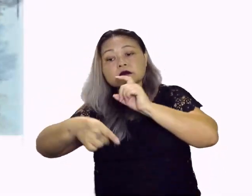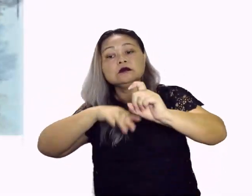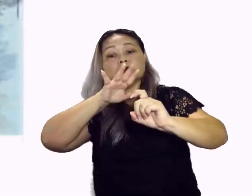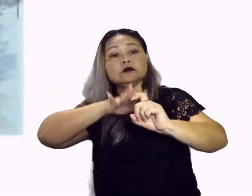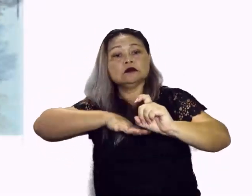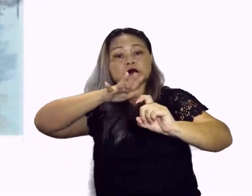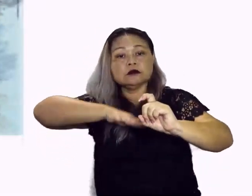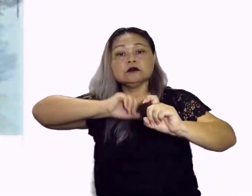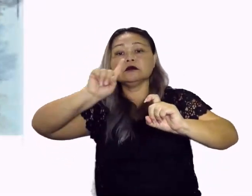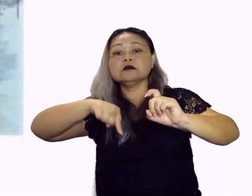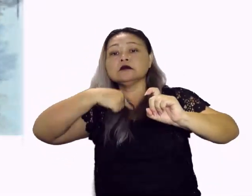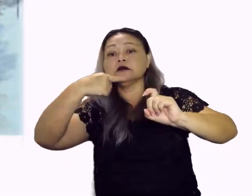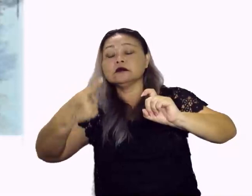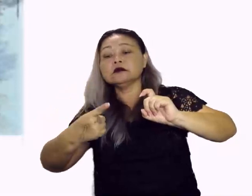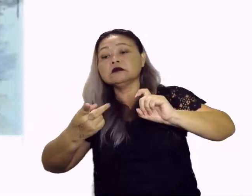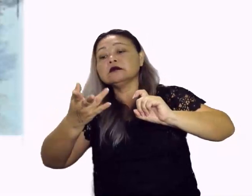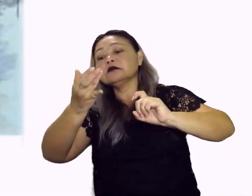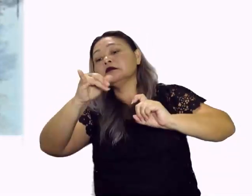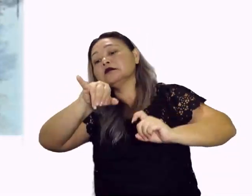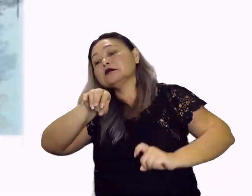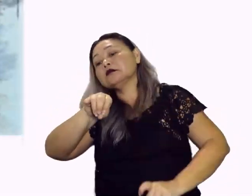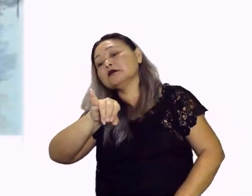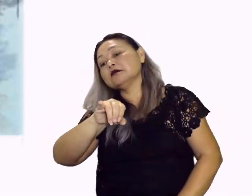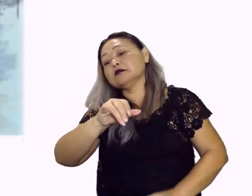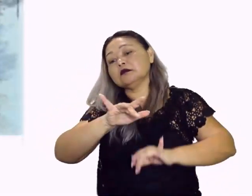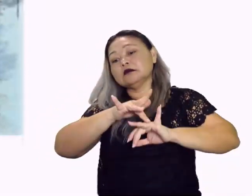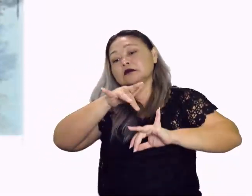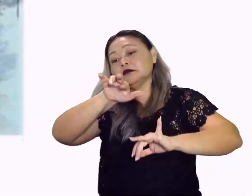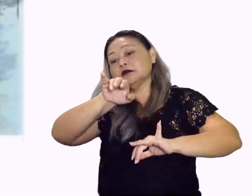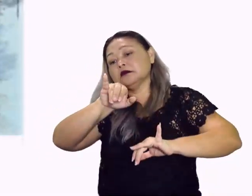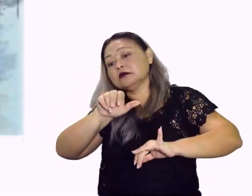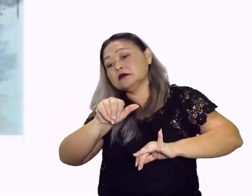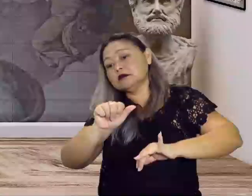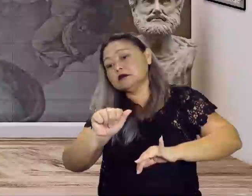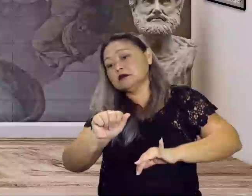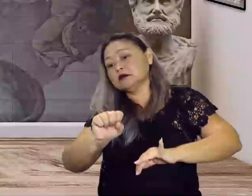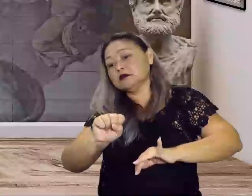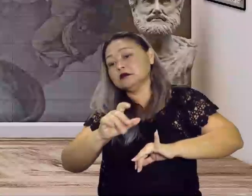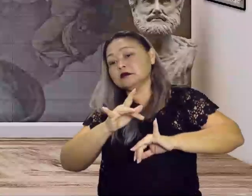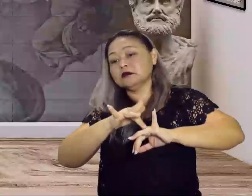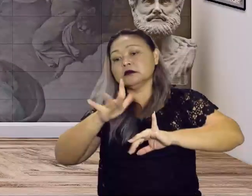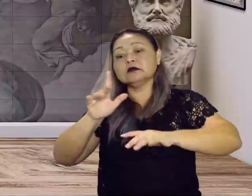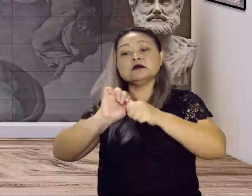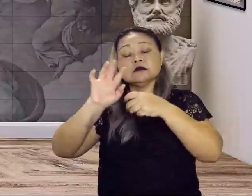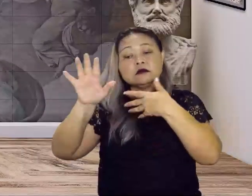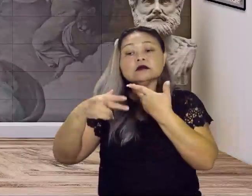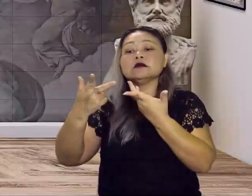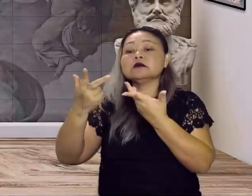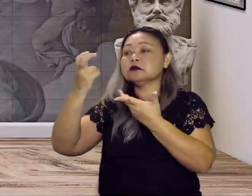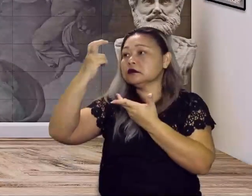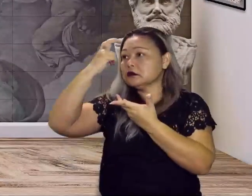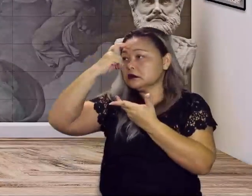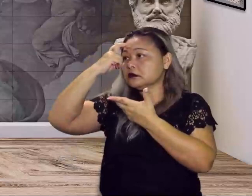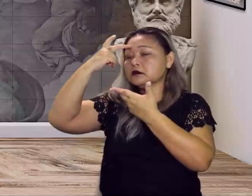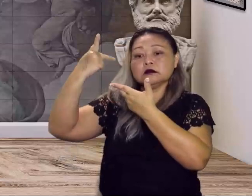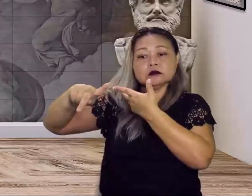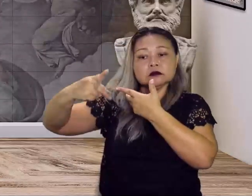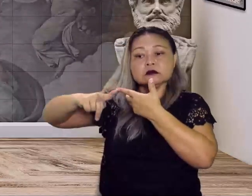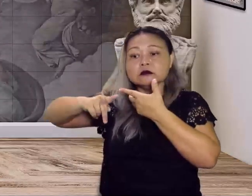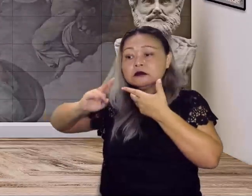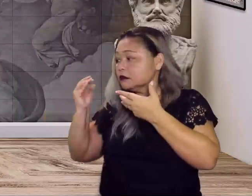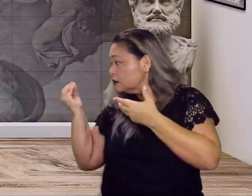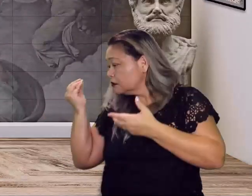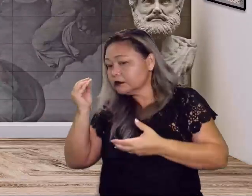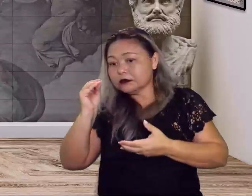ó. Nossos mitos viraram joias, né? Então essa é a cultura delas que trazem para esse